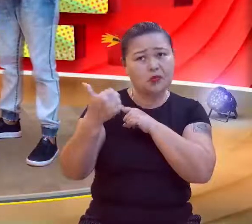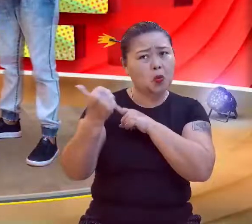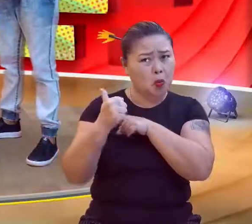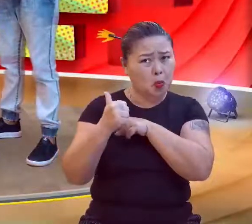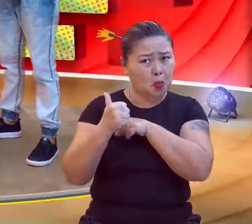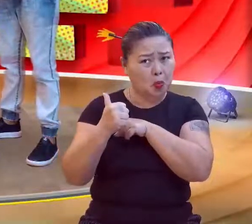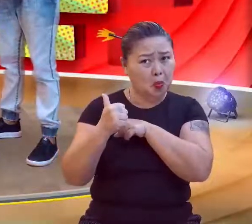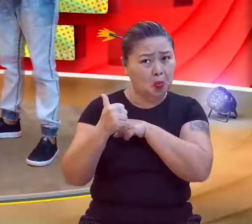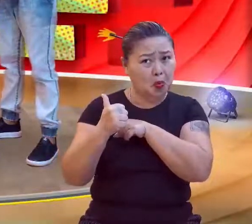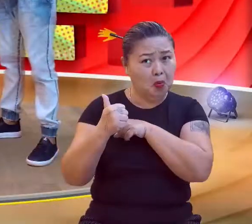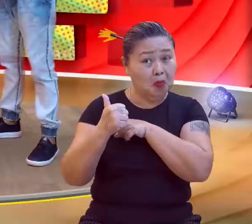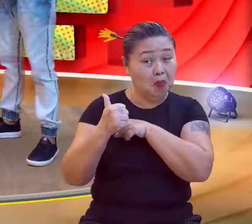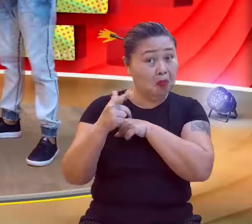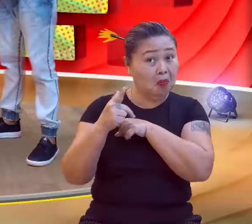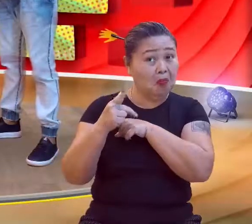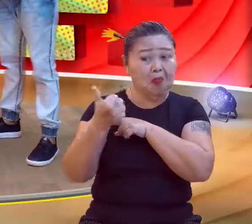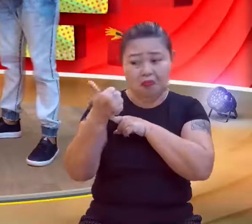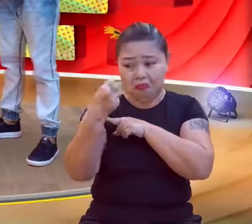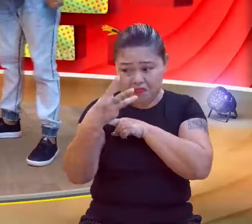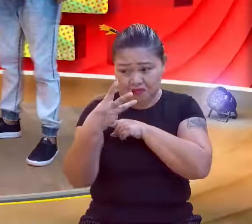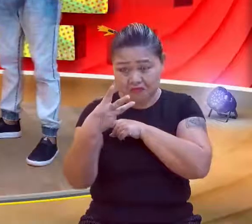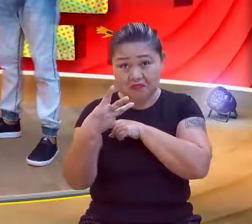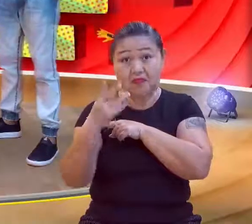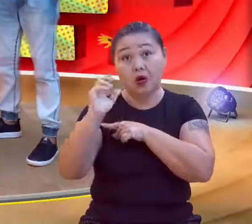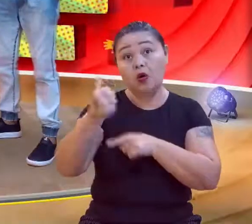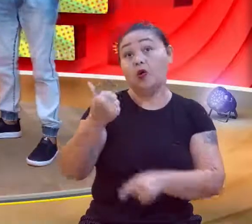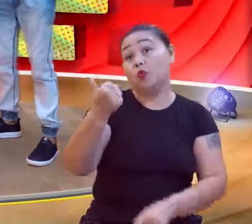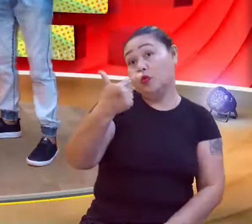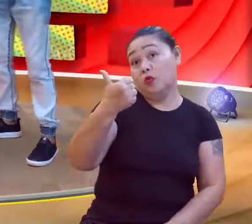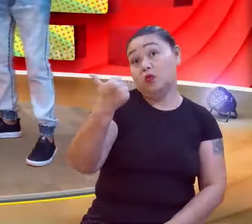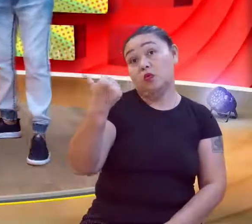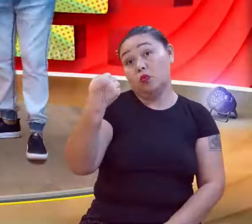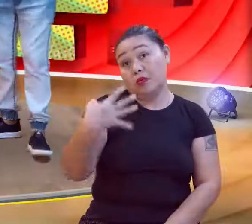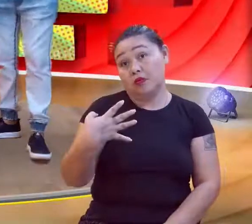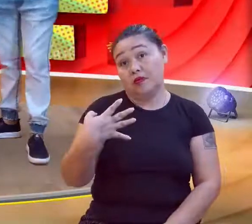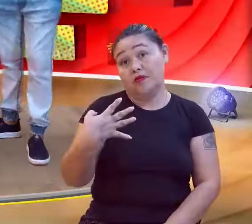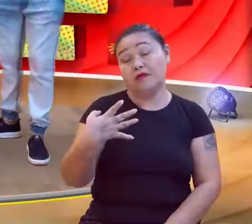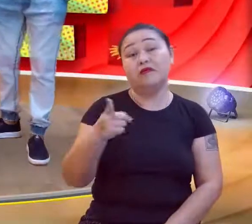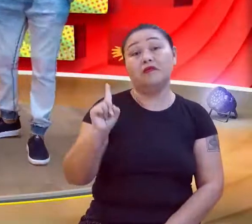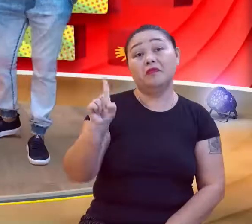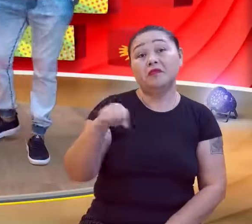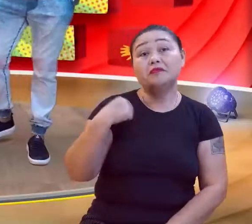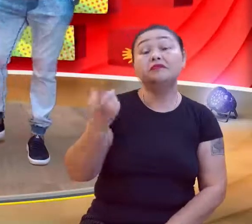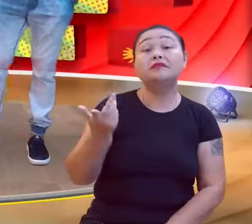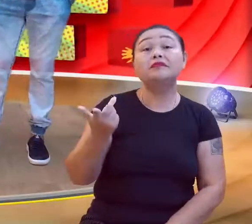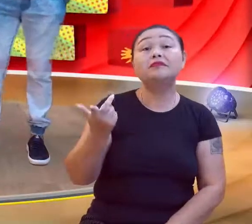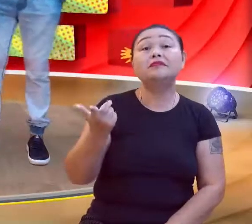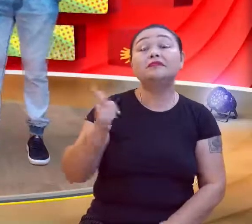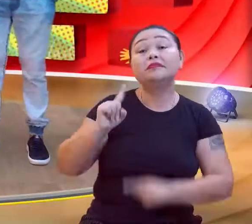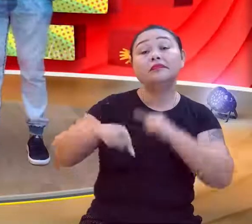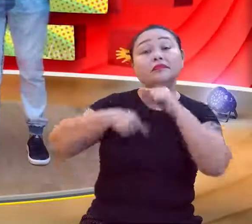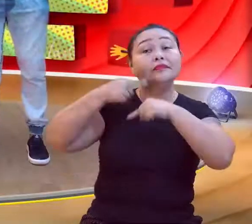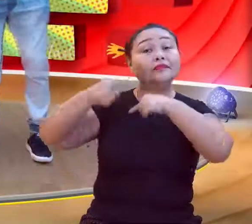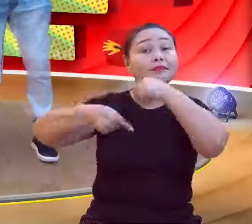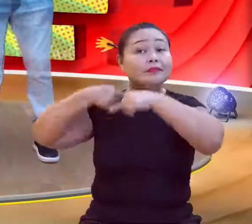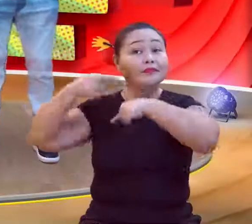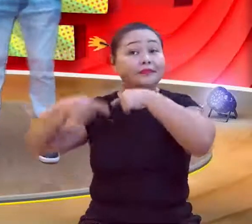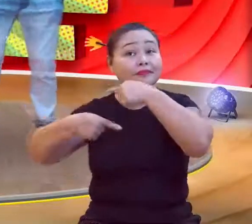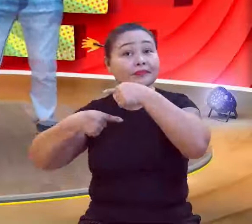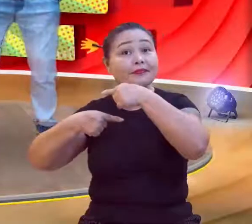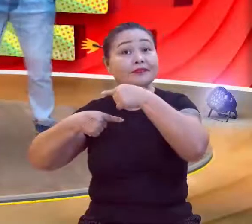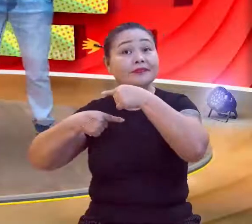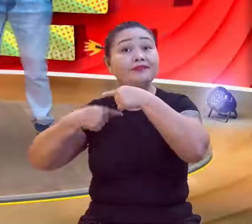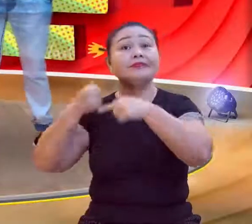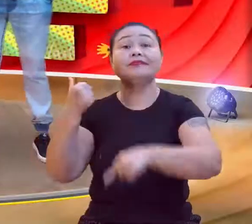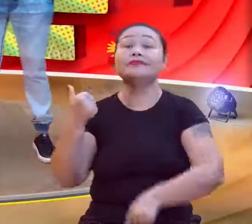Não pode ser ímpar, né? 13? Ou é o 12 ou é o 14. De certeza. Então, bom. E, claro, na sequência, depois do 10, vem o...